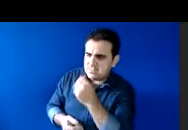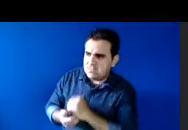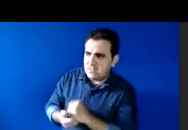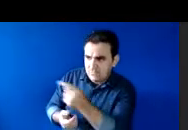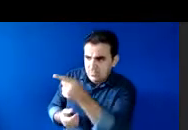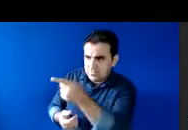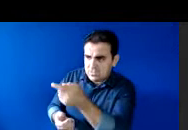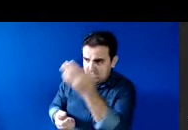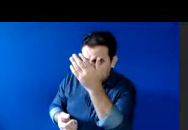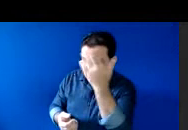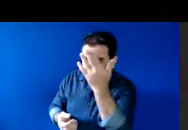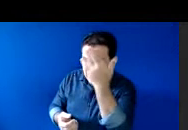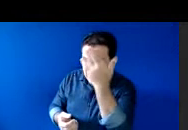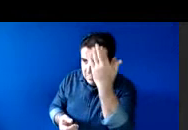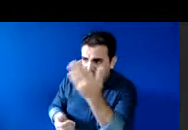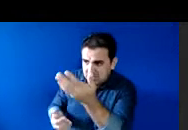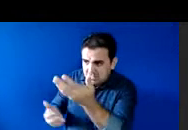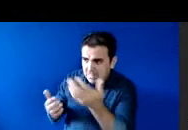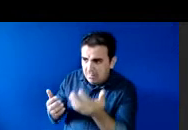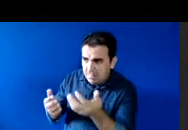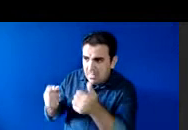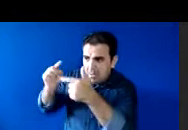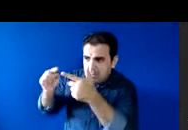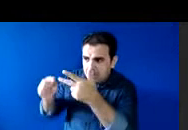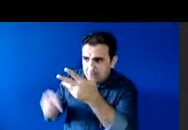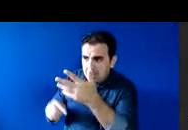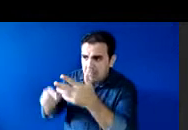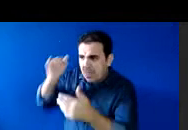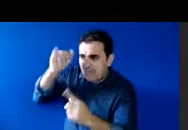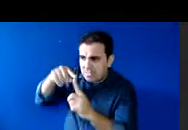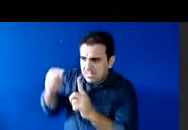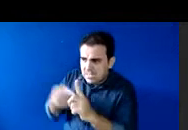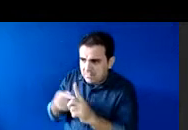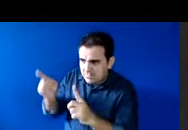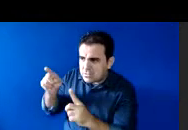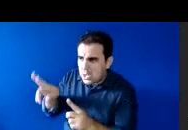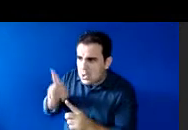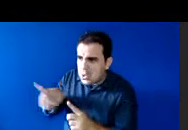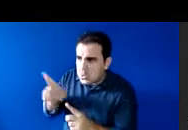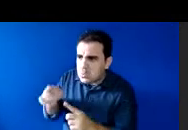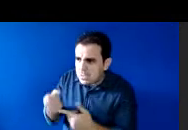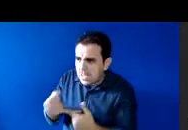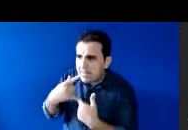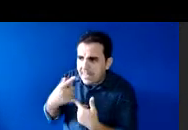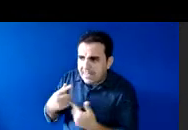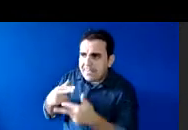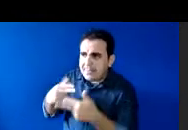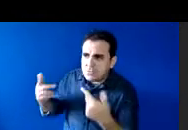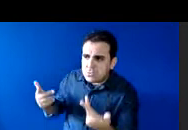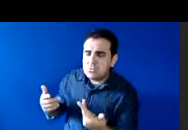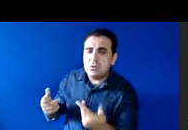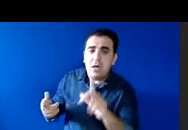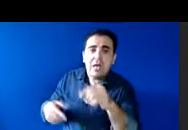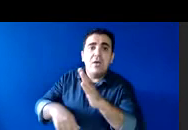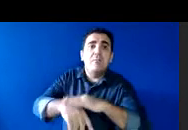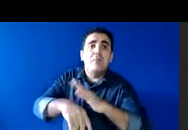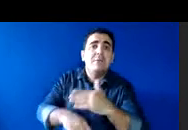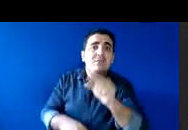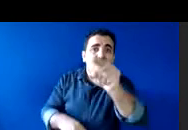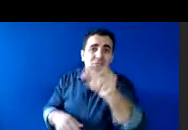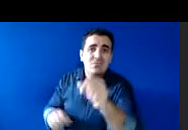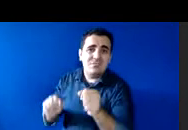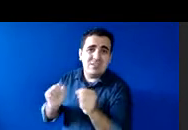quer saber mais sobre métodos contraceptivos? Você tem usado algum? É o momento de você